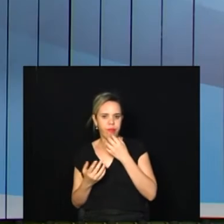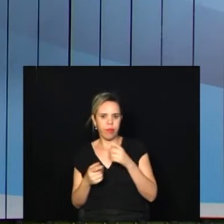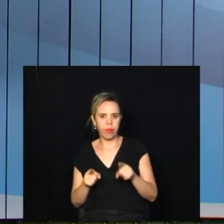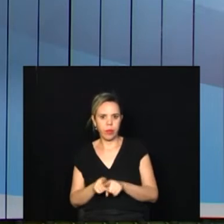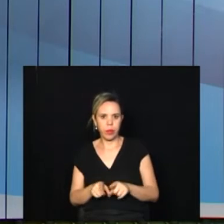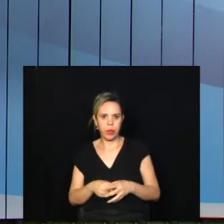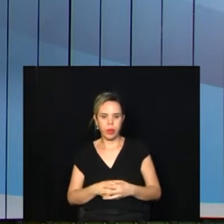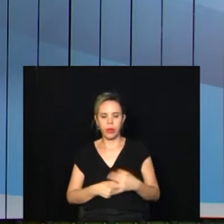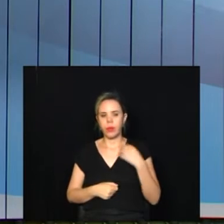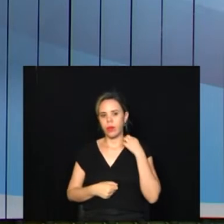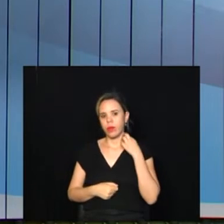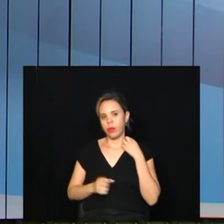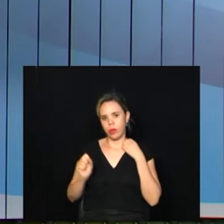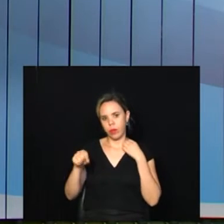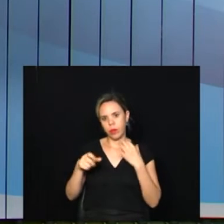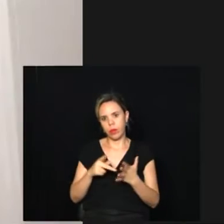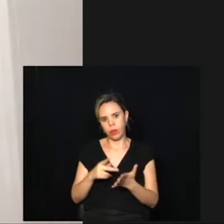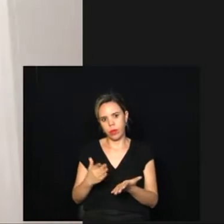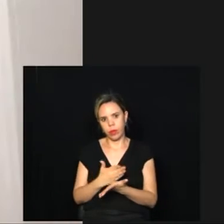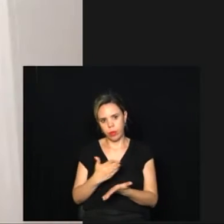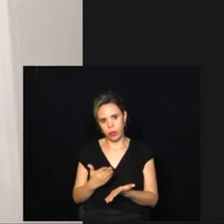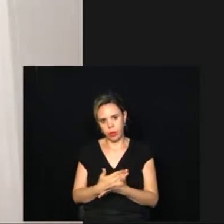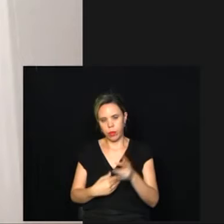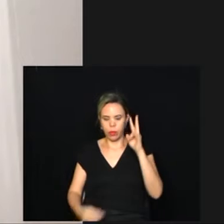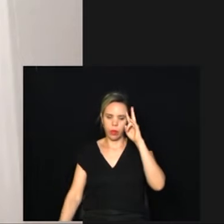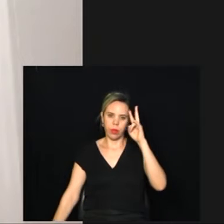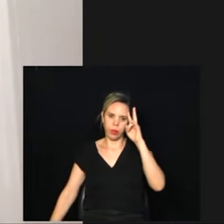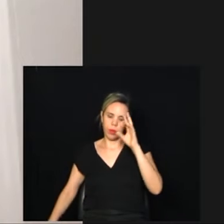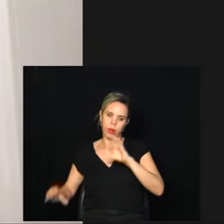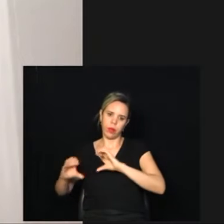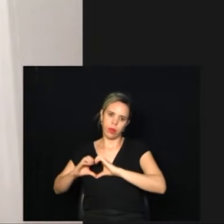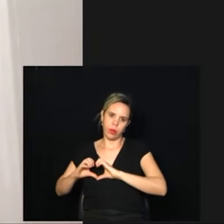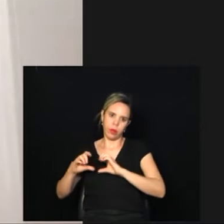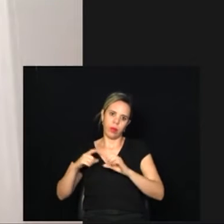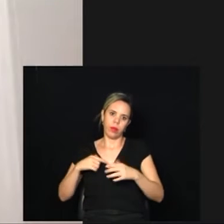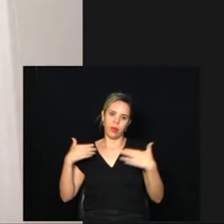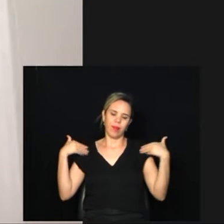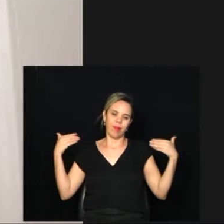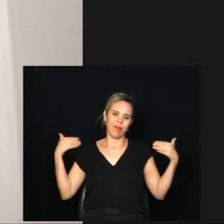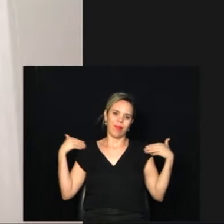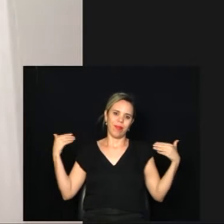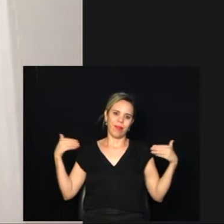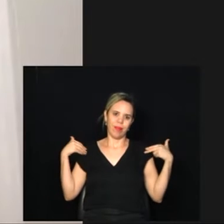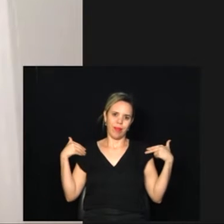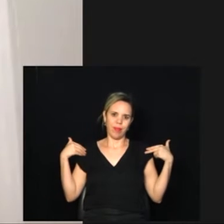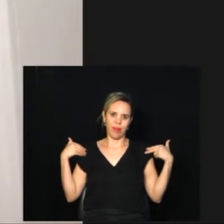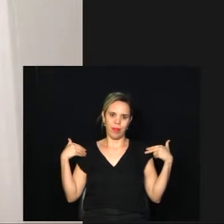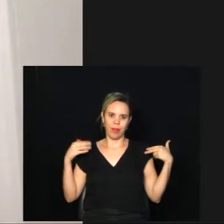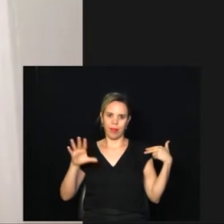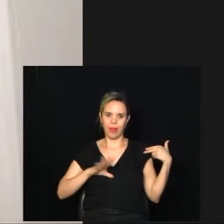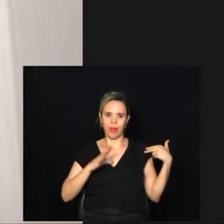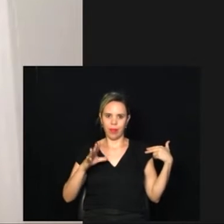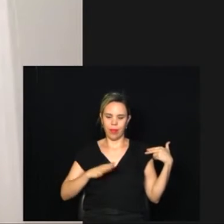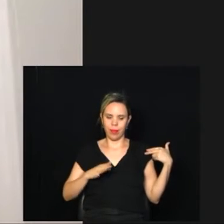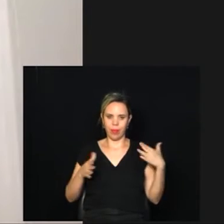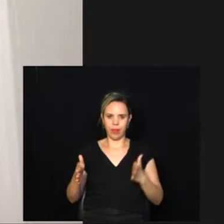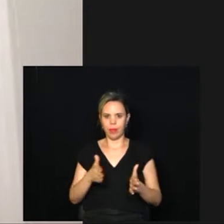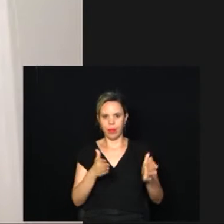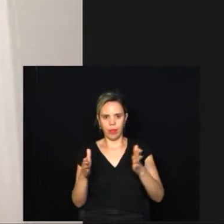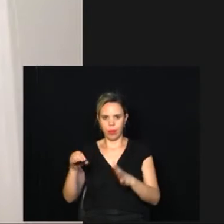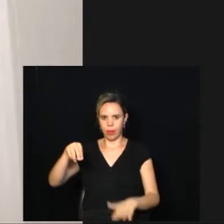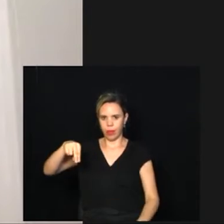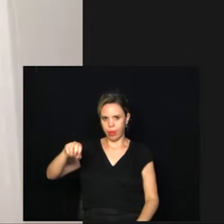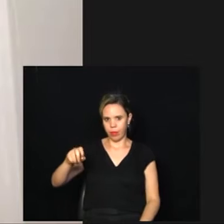né? Sim, é um livro que tem história de amor, que tem história de aventura, que as estradas no Nepal é uma